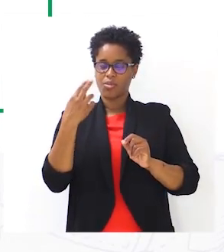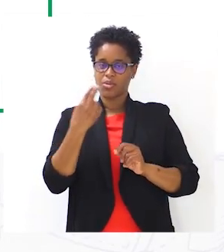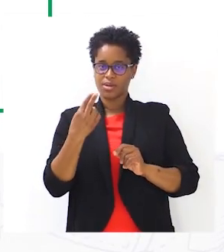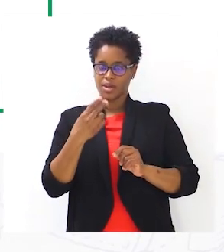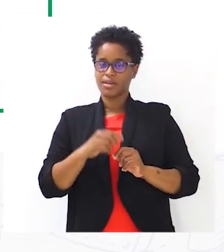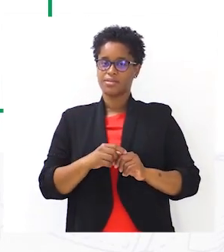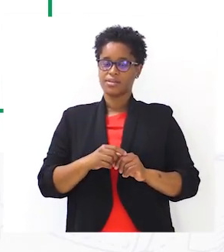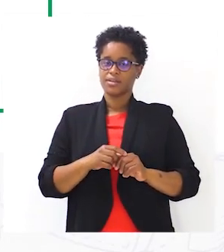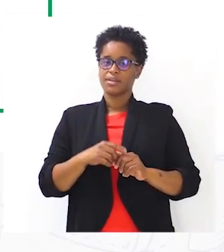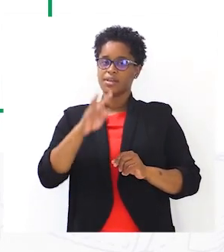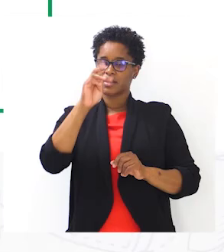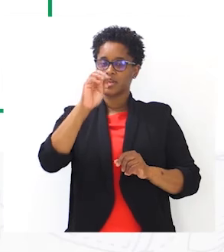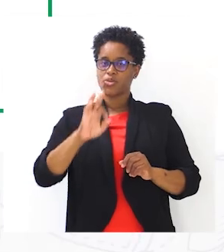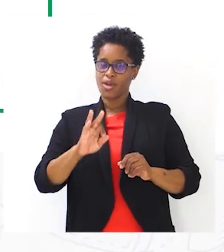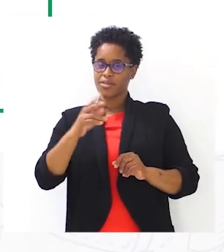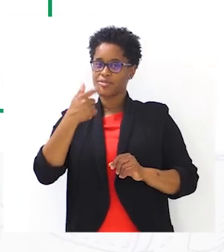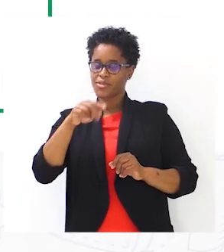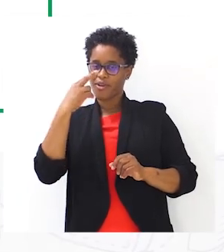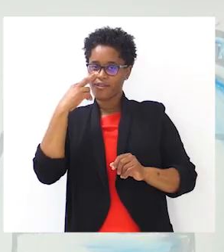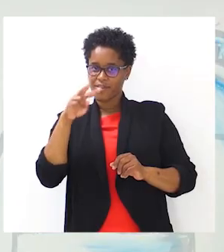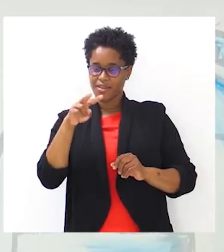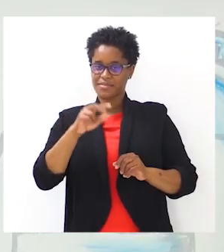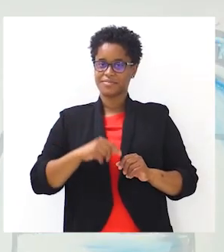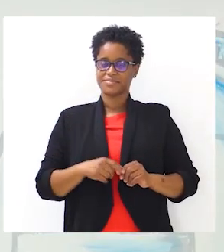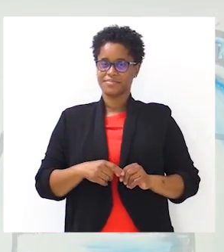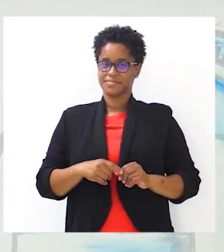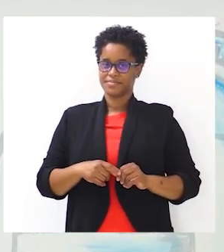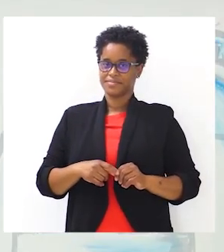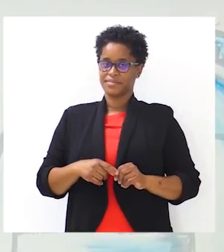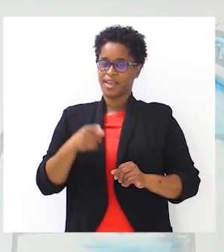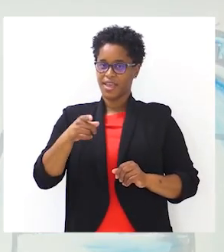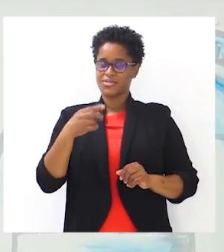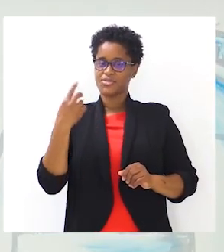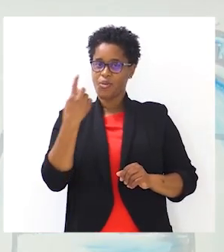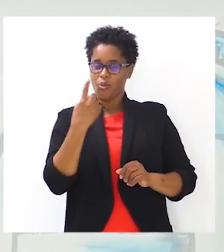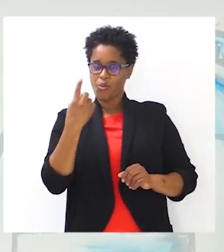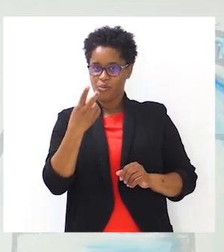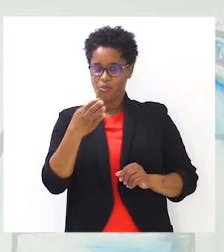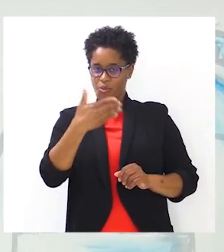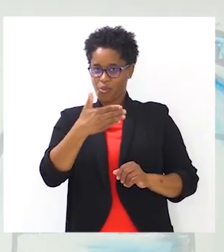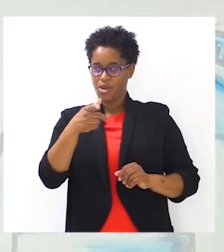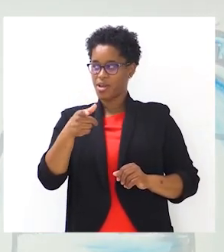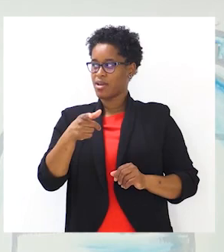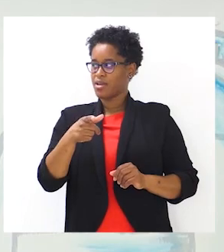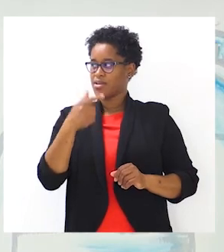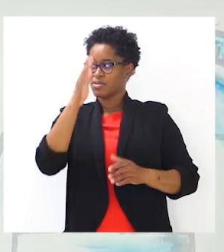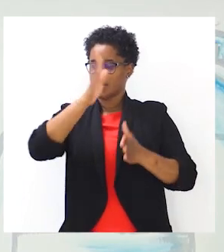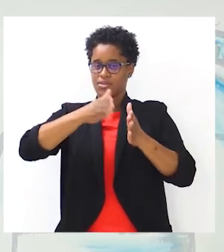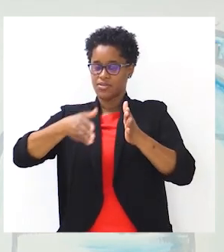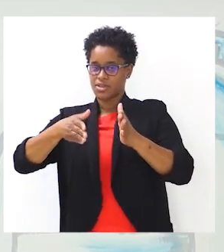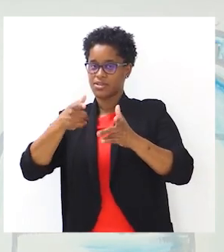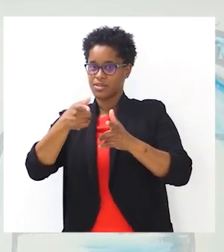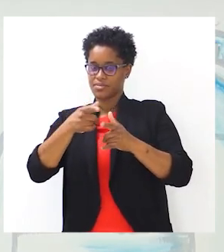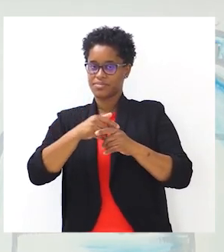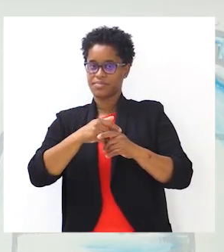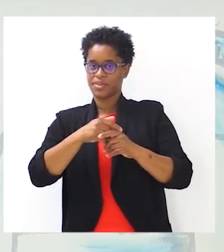unidade, 3 quartos. Estão a ver? Esta unidade, uma unidade, está dividida em